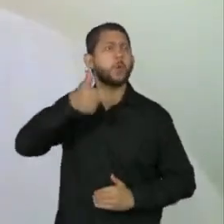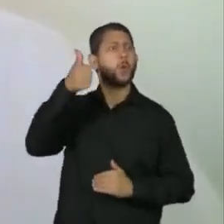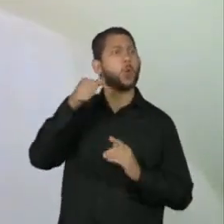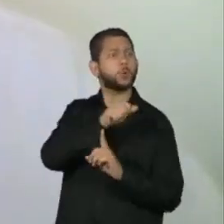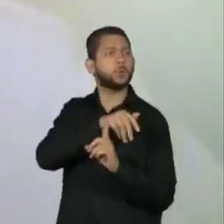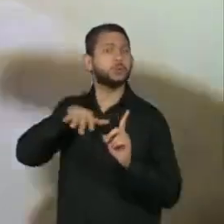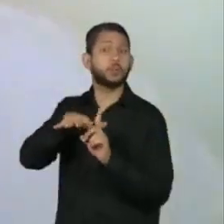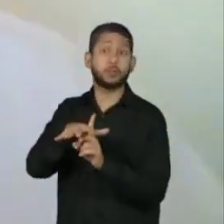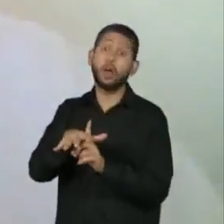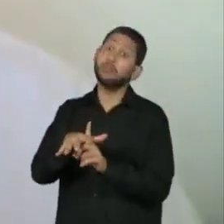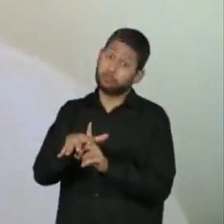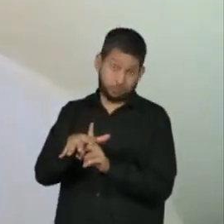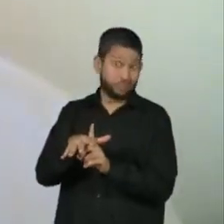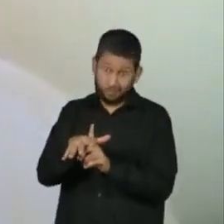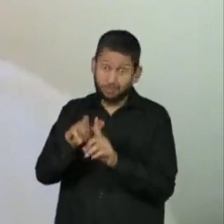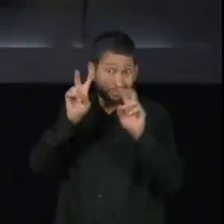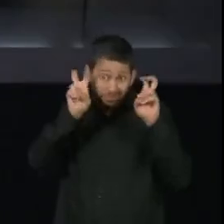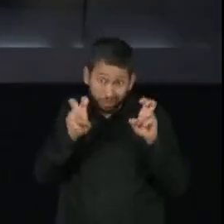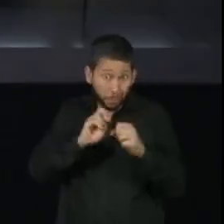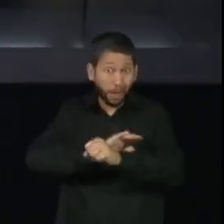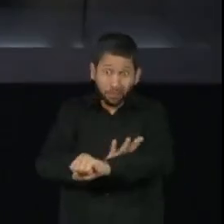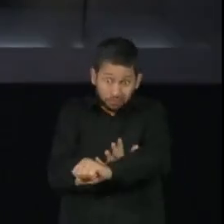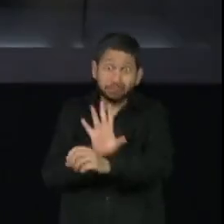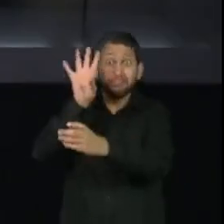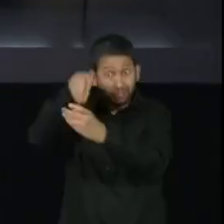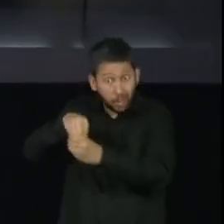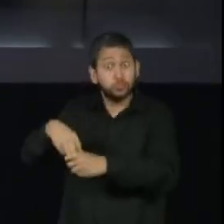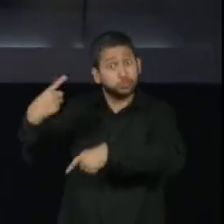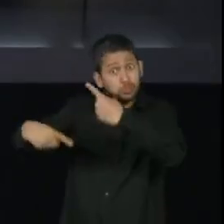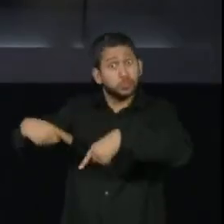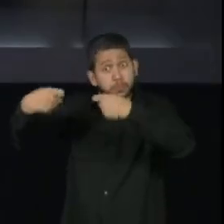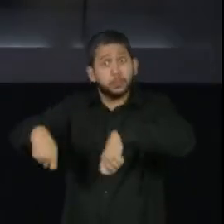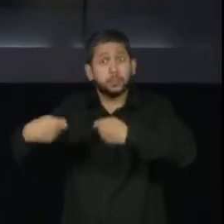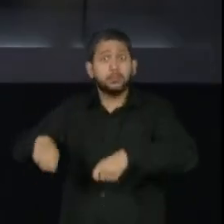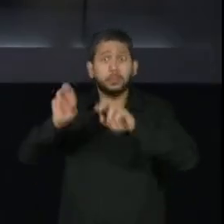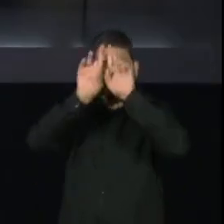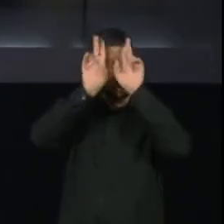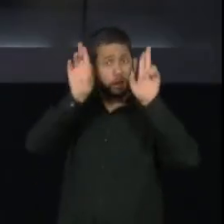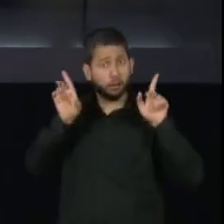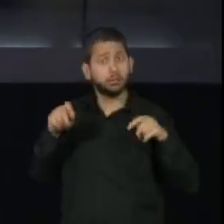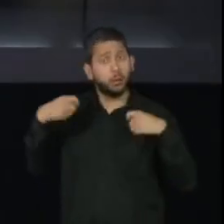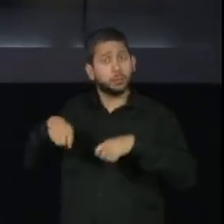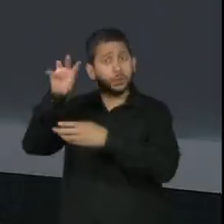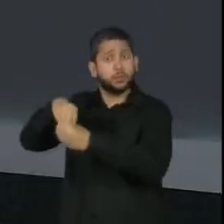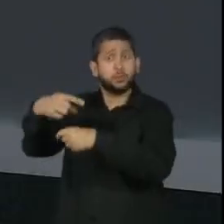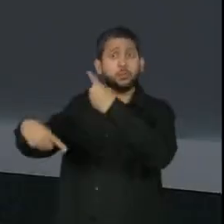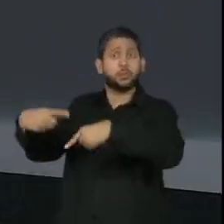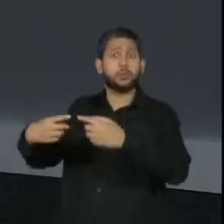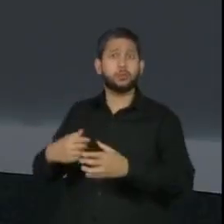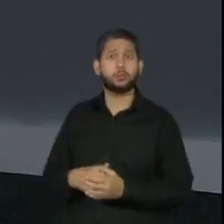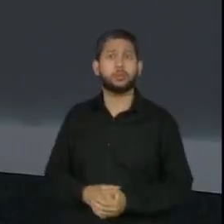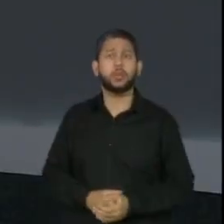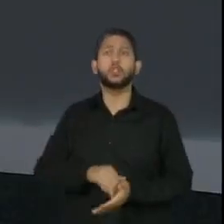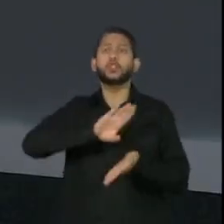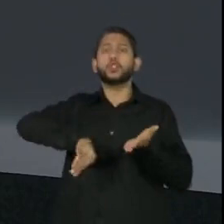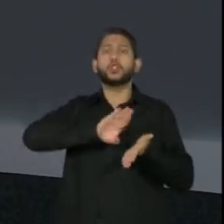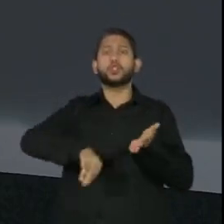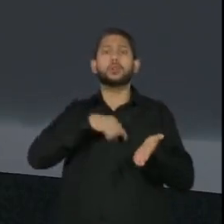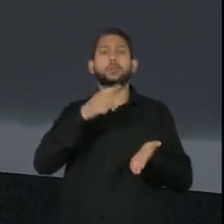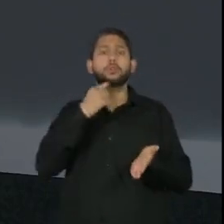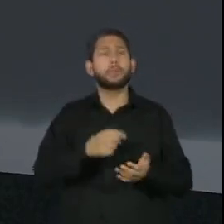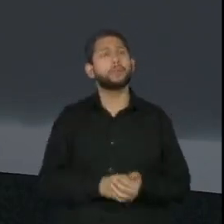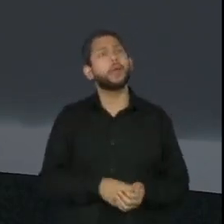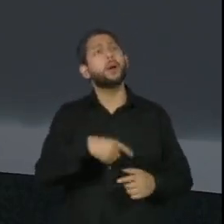na sociedade, sem incluir a questão racial como elemento central. Essa eu acho que é a grande modificação que está acontecendo. Política, economia e